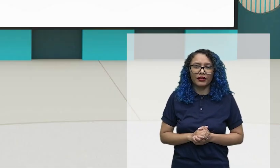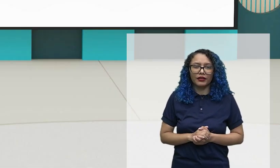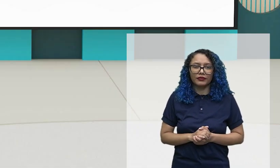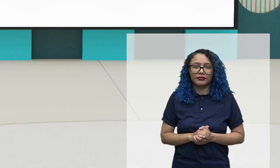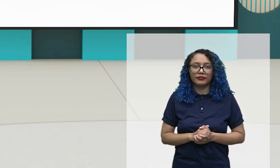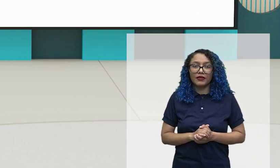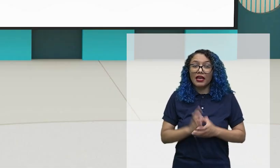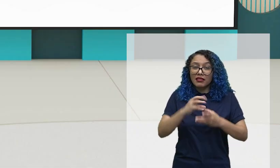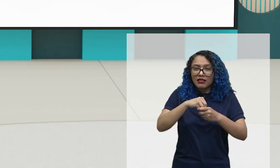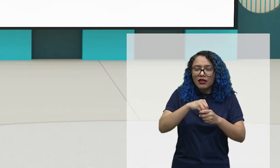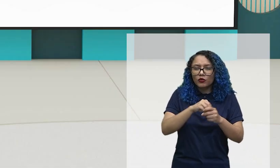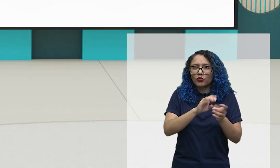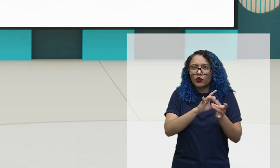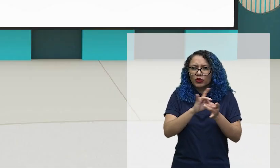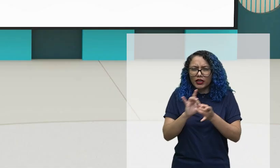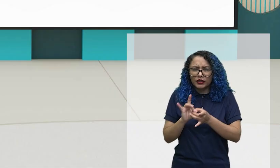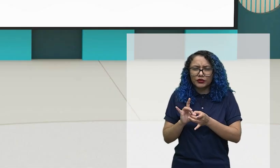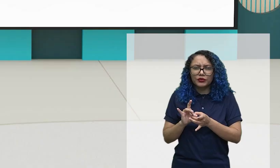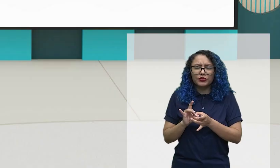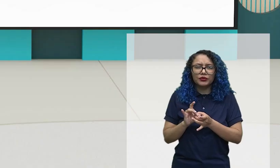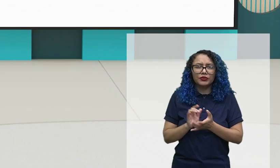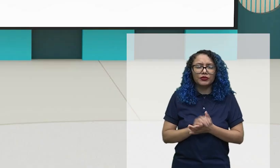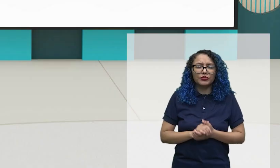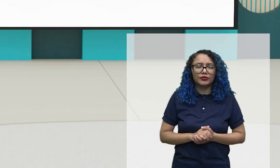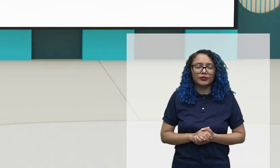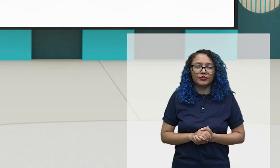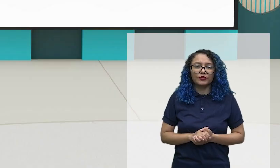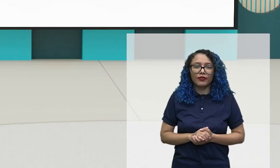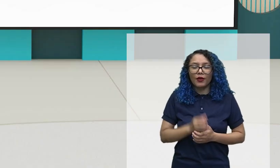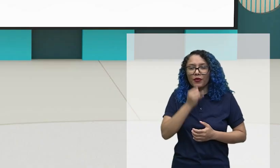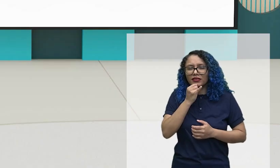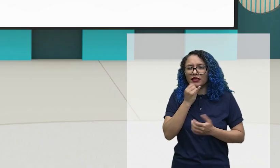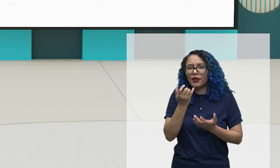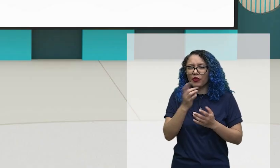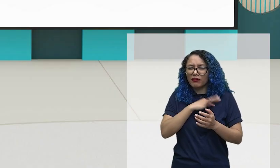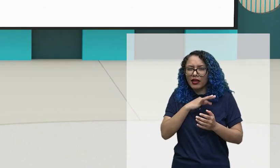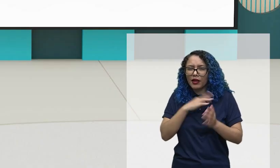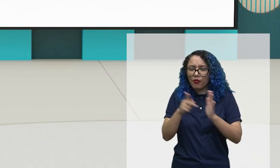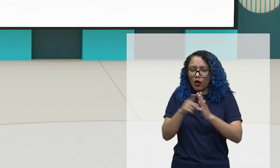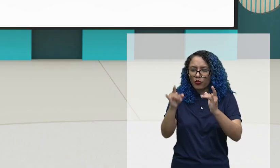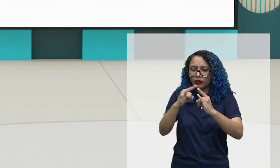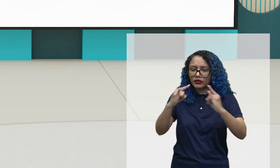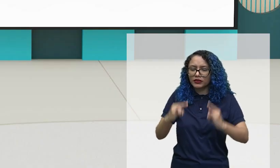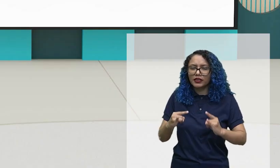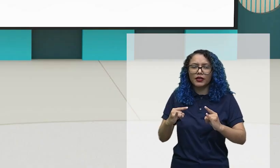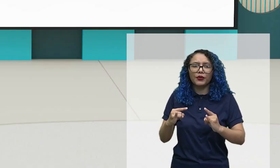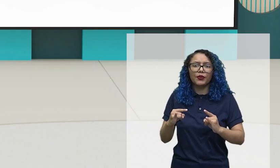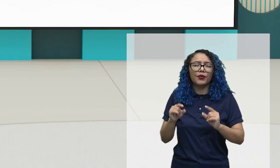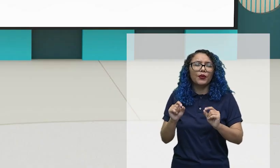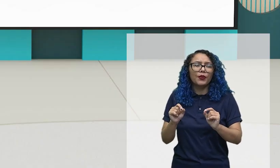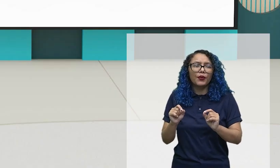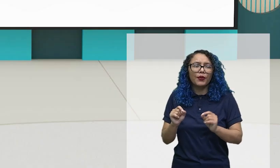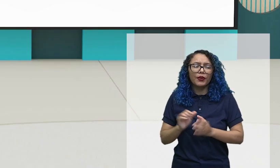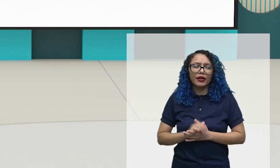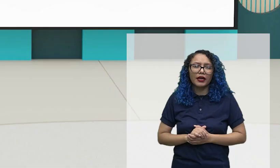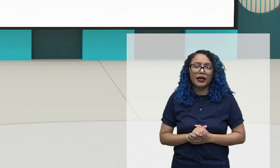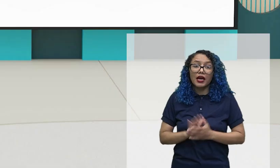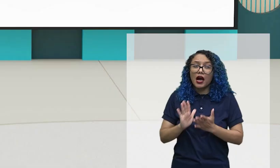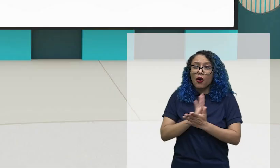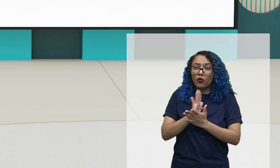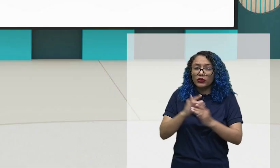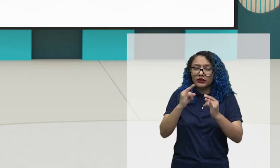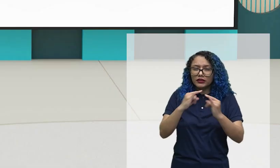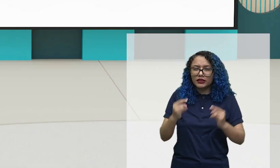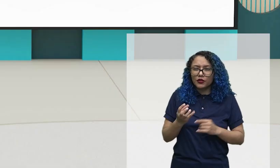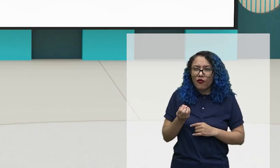de escolas, porque quando falamos do circo ou dessas técnicas circenses, temos